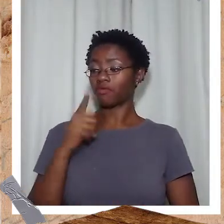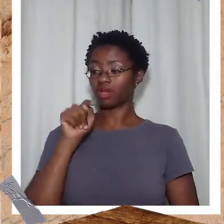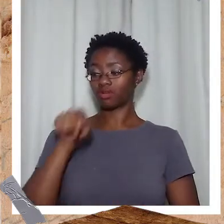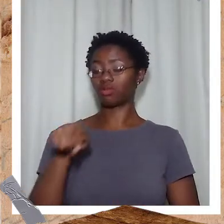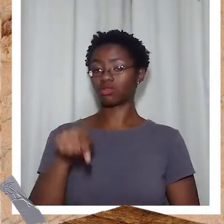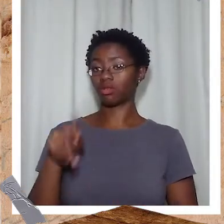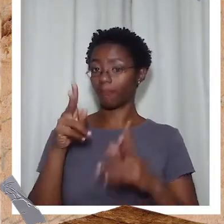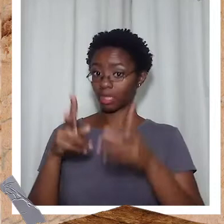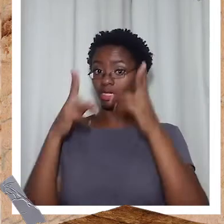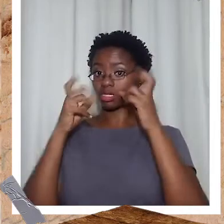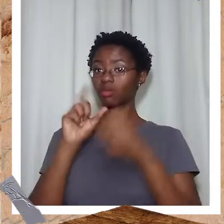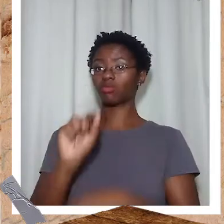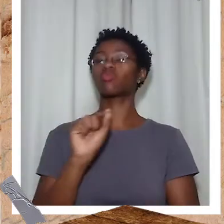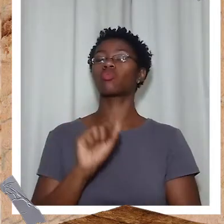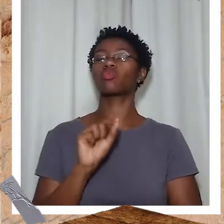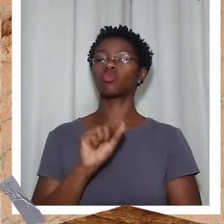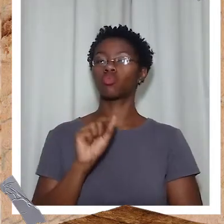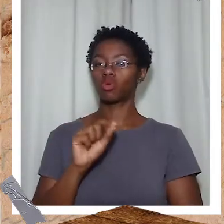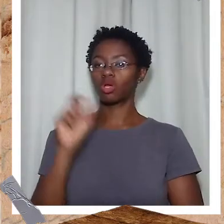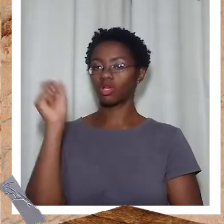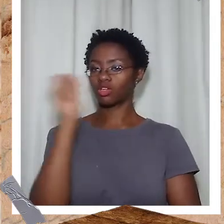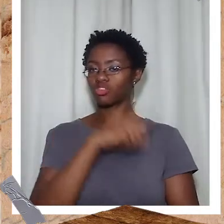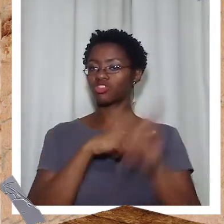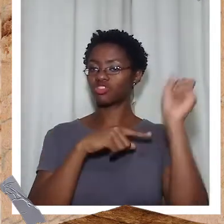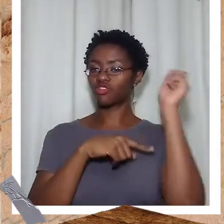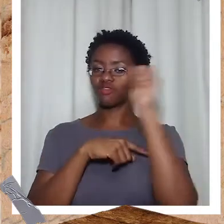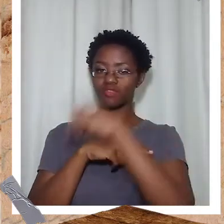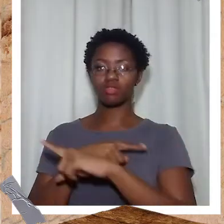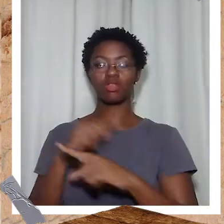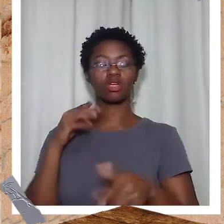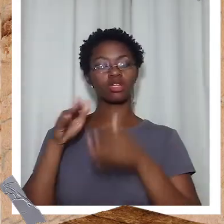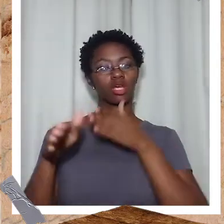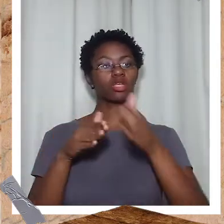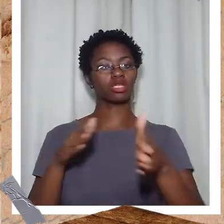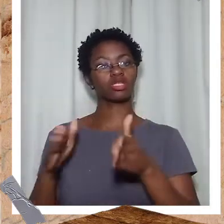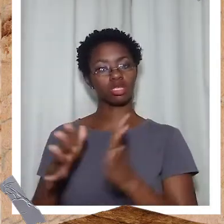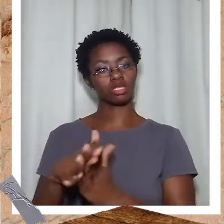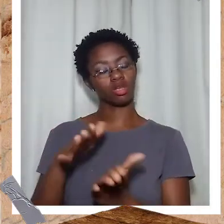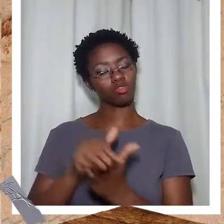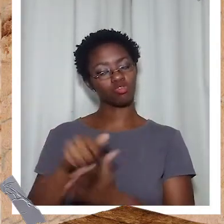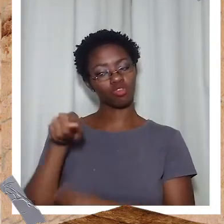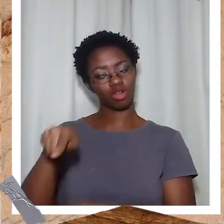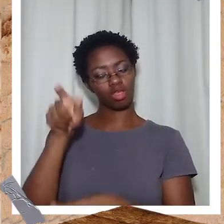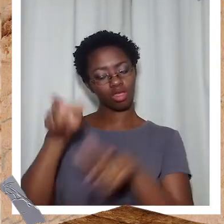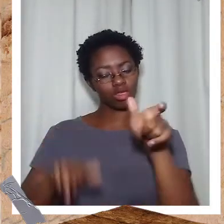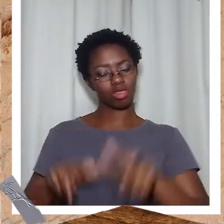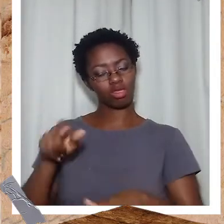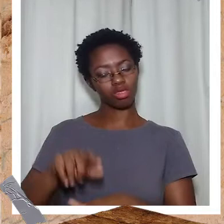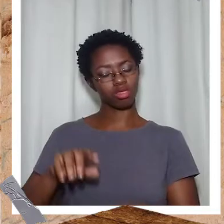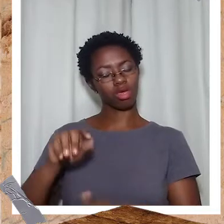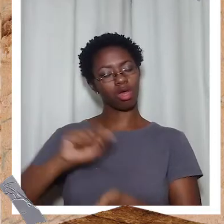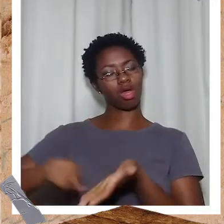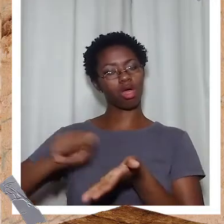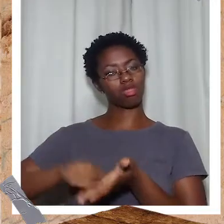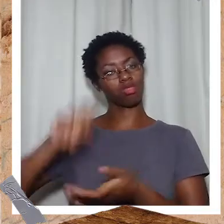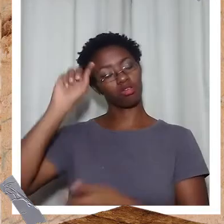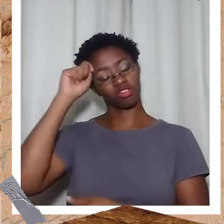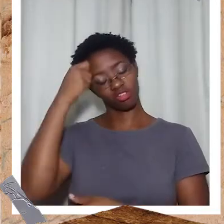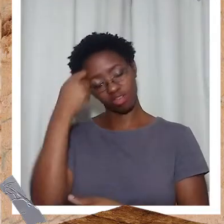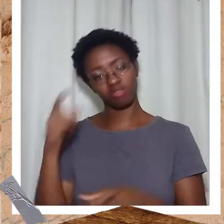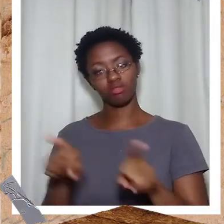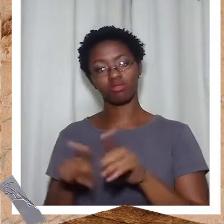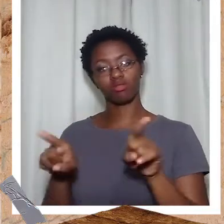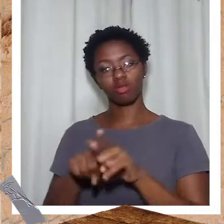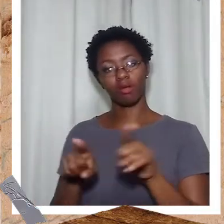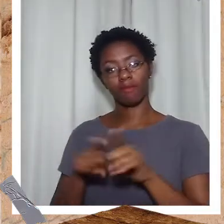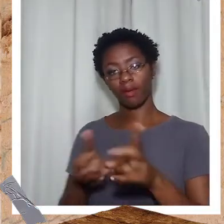que a dificuldade para acesso ao acervo desses escritores, bem como perceber as fraturas,